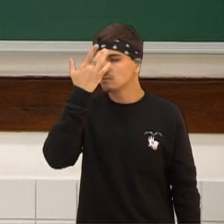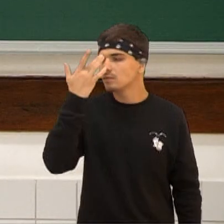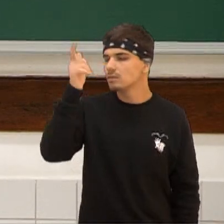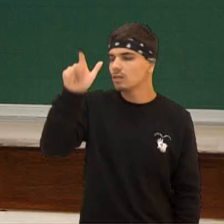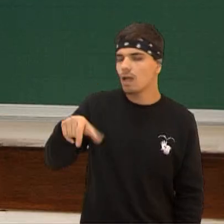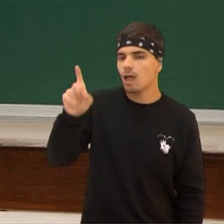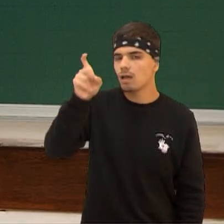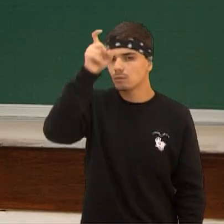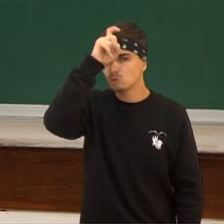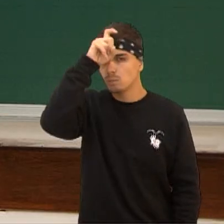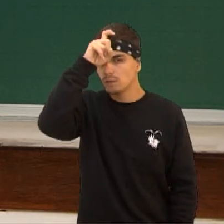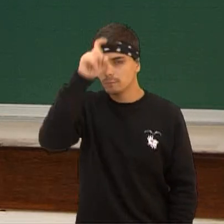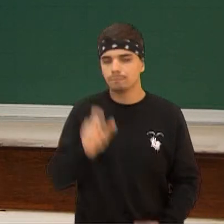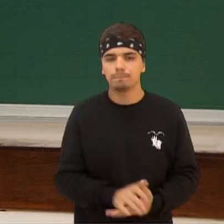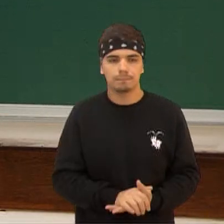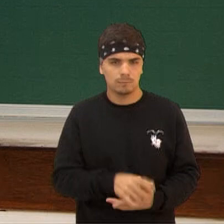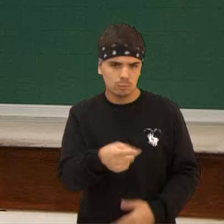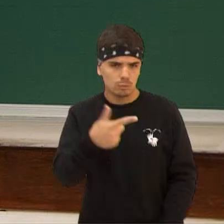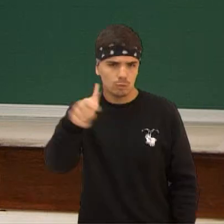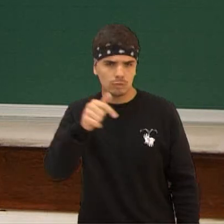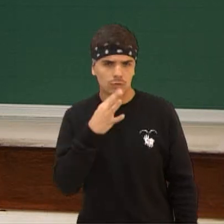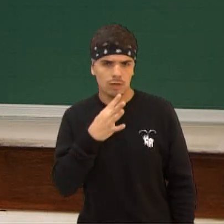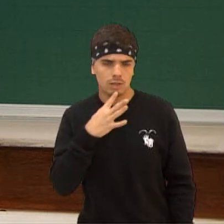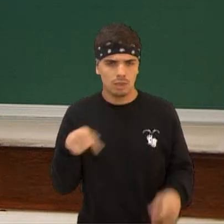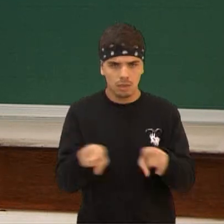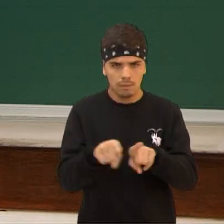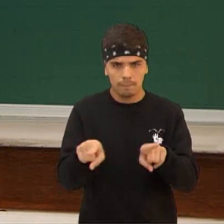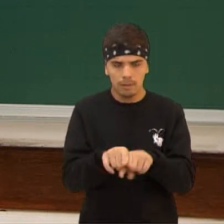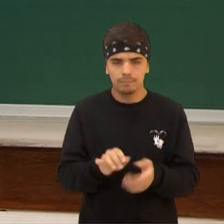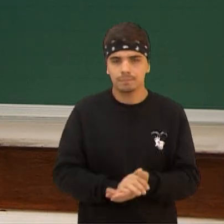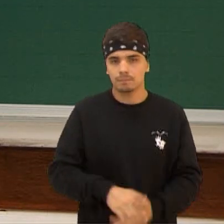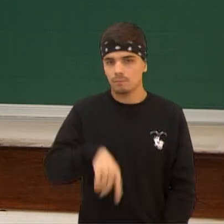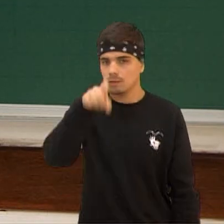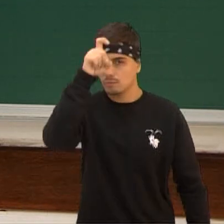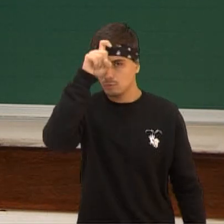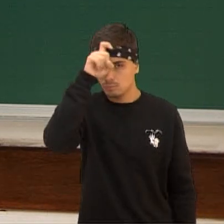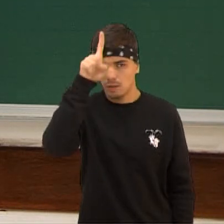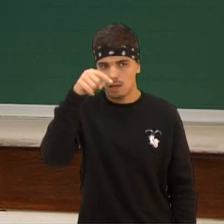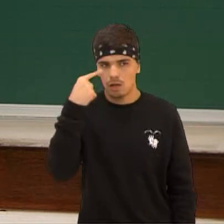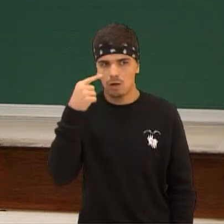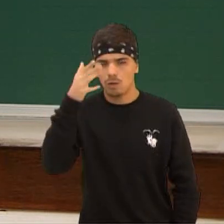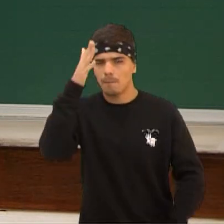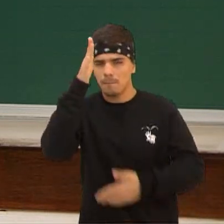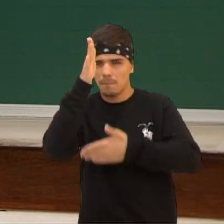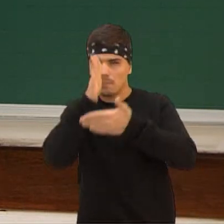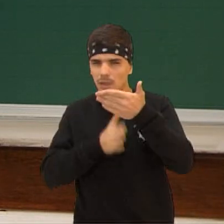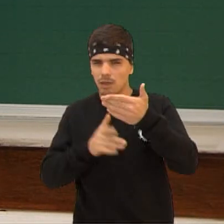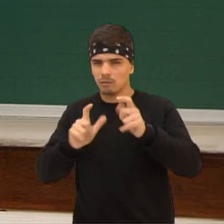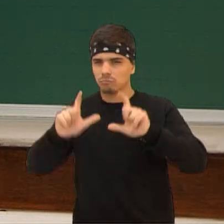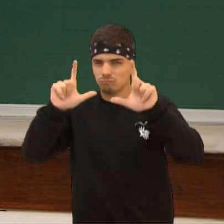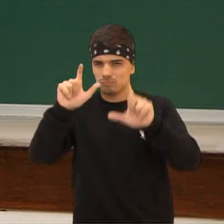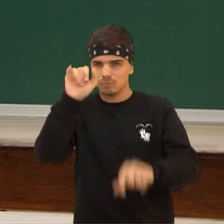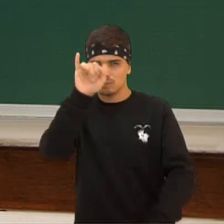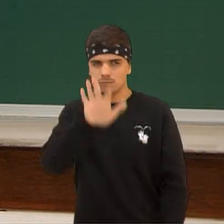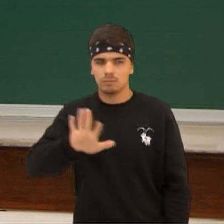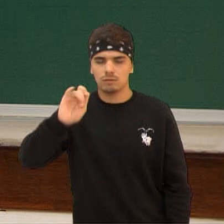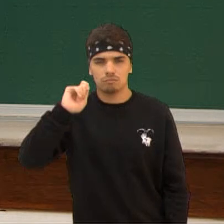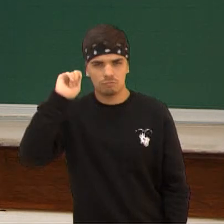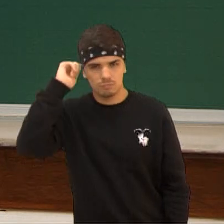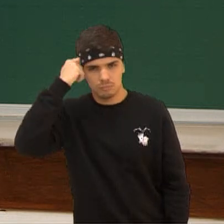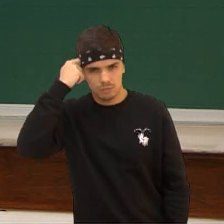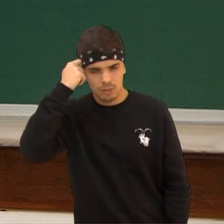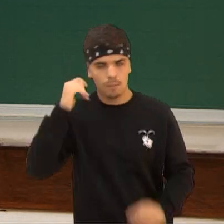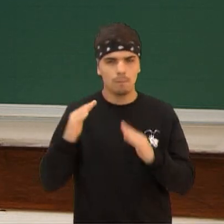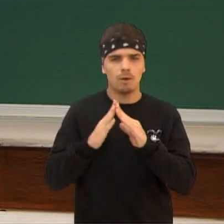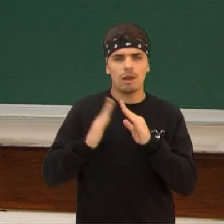Zumbi dos Palmares. E os outros, você conhece? Então vamos lá. O Zumbi dos Palmares é a figura do meio, né? Um negro que morava